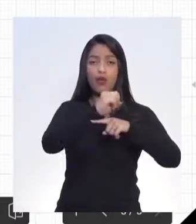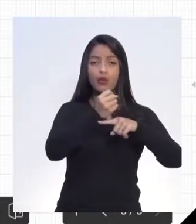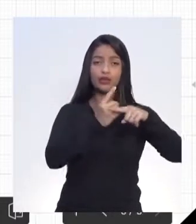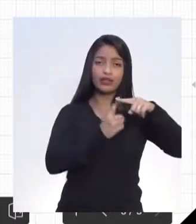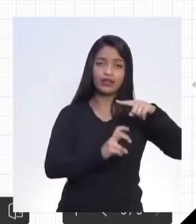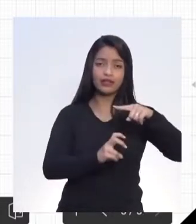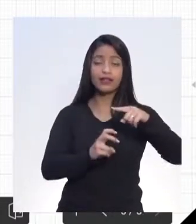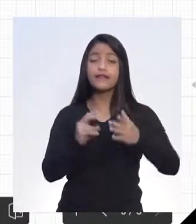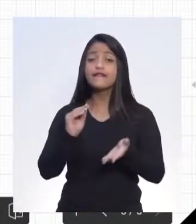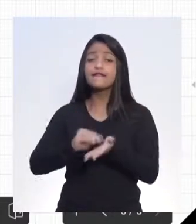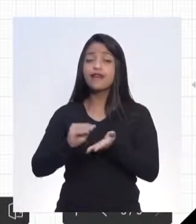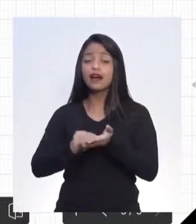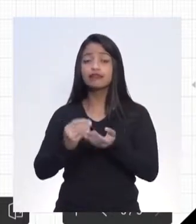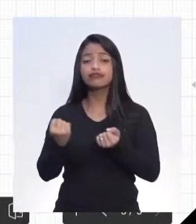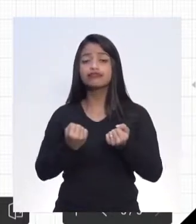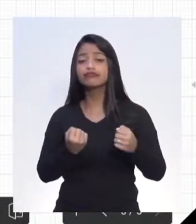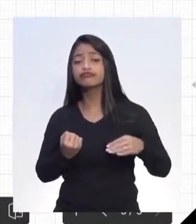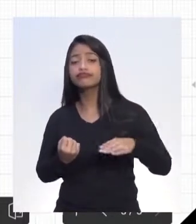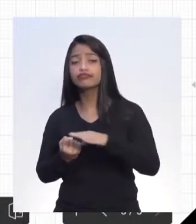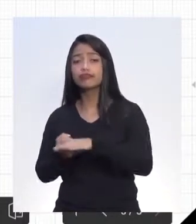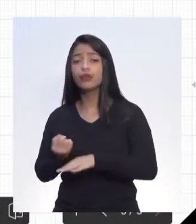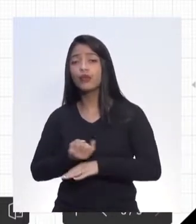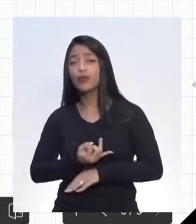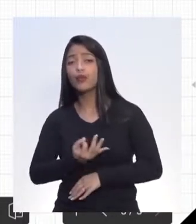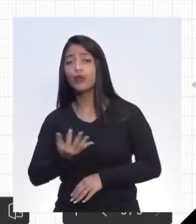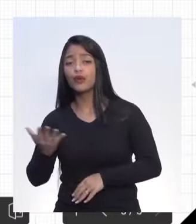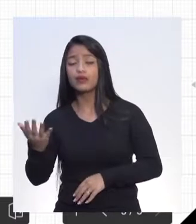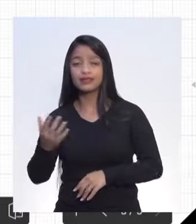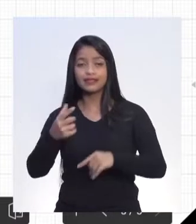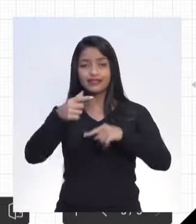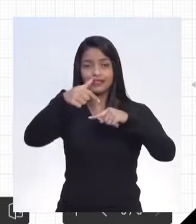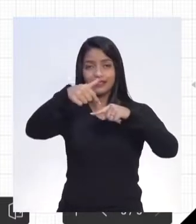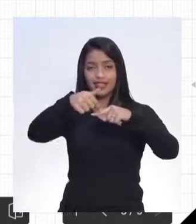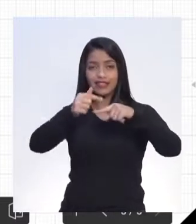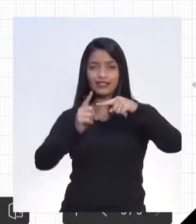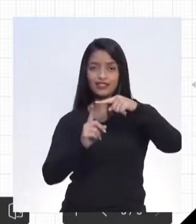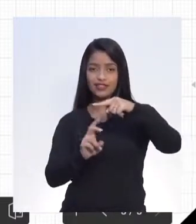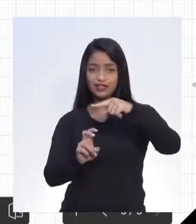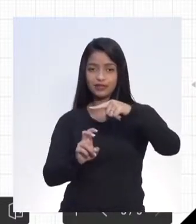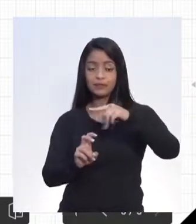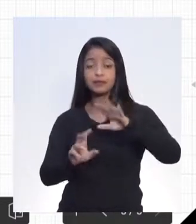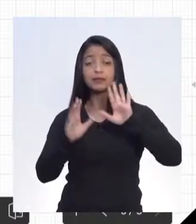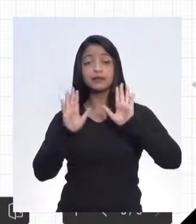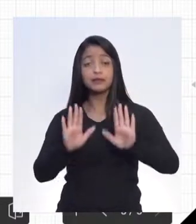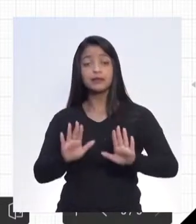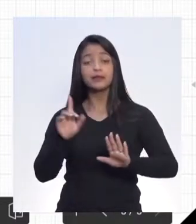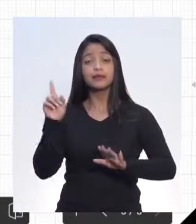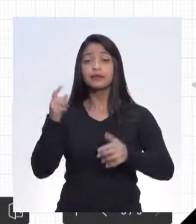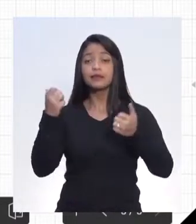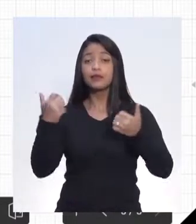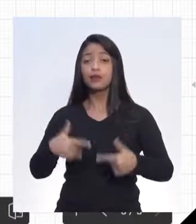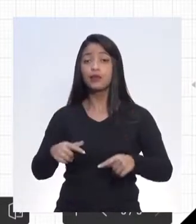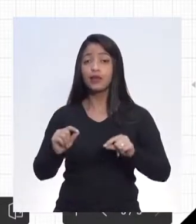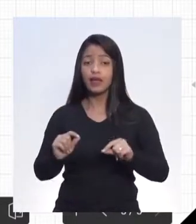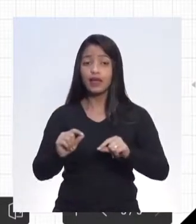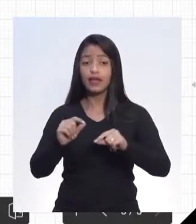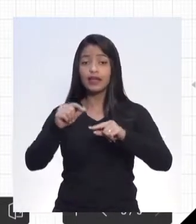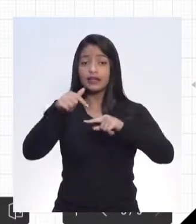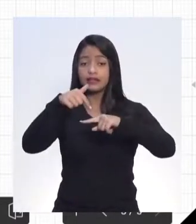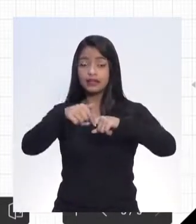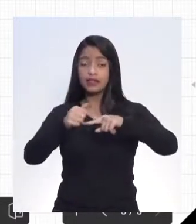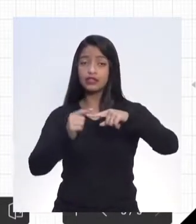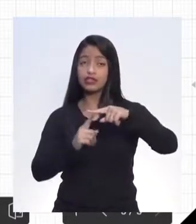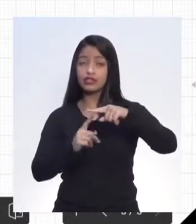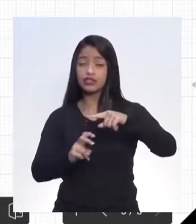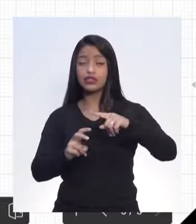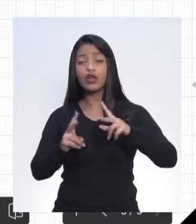quanto? 7/15. Só que ele dá outra informação. Ele diz que esses 7/15, na realidade, correspondem a